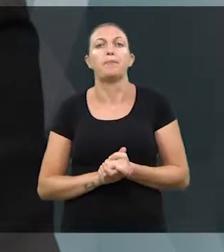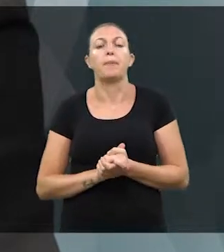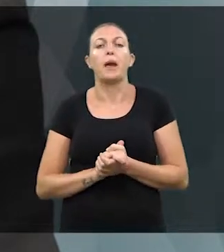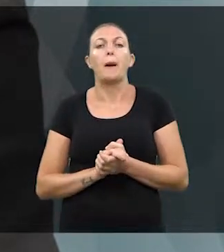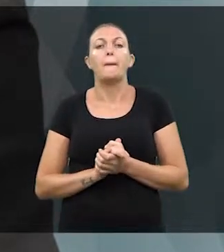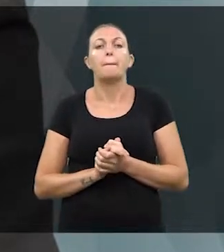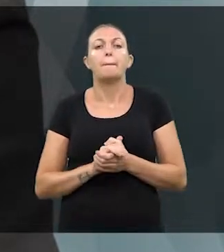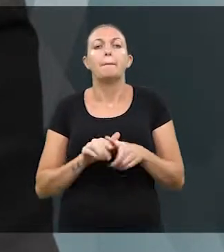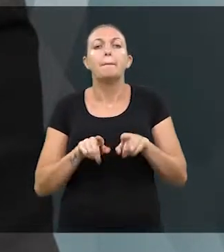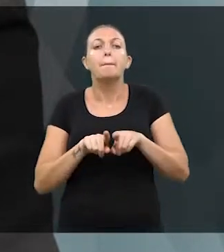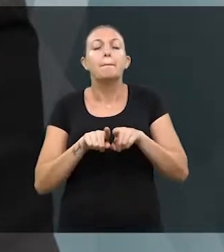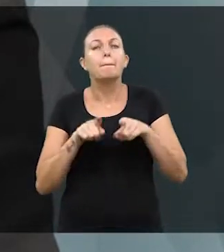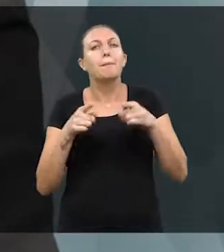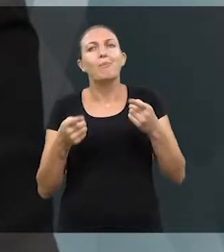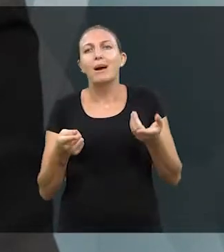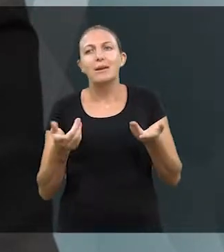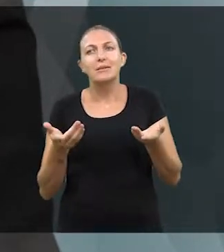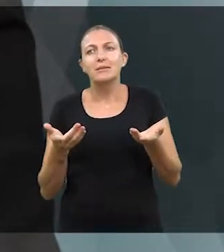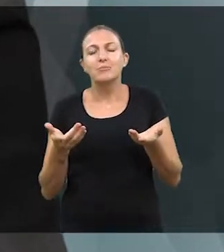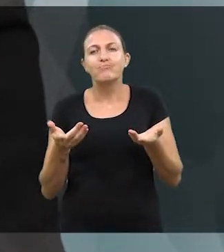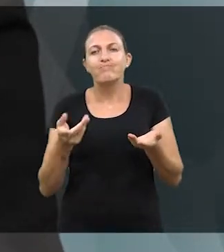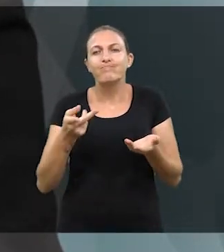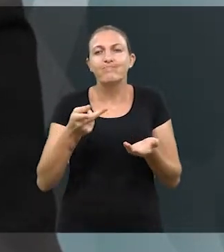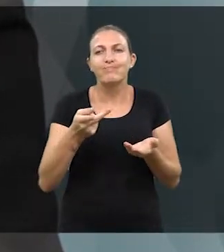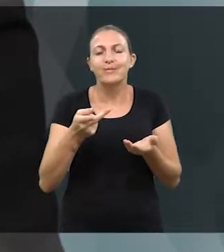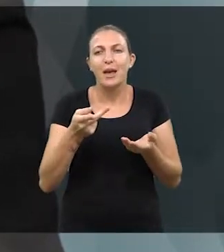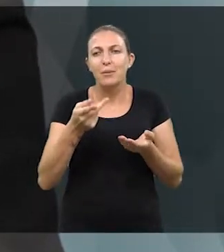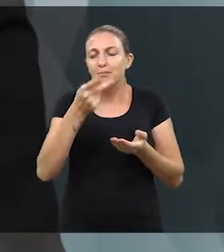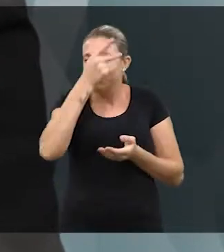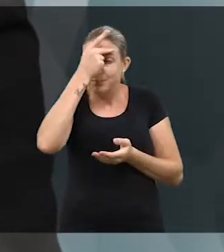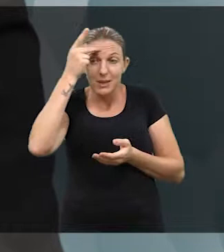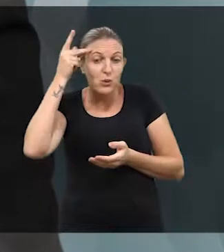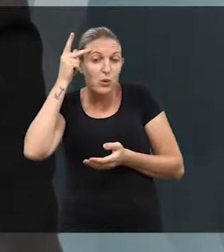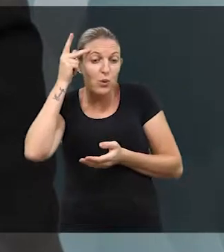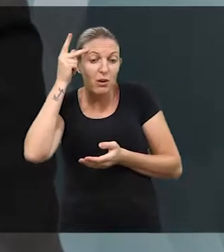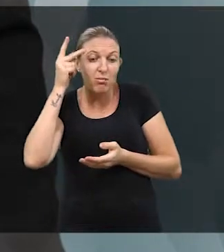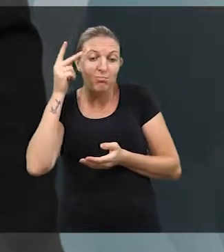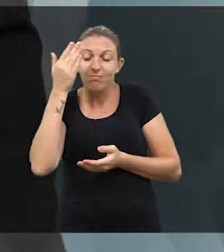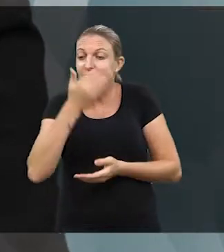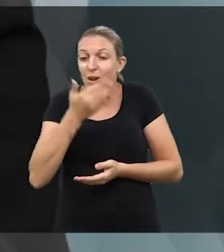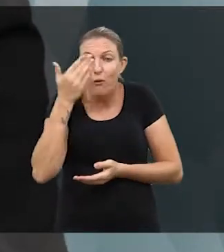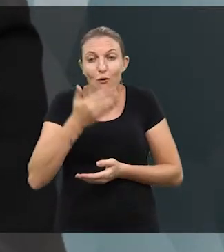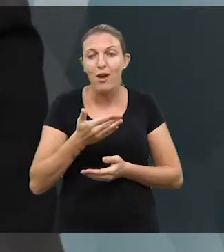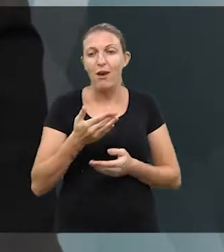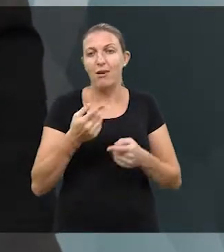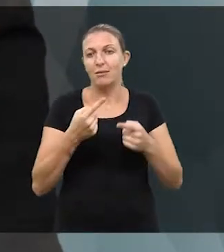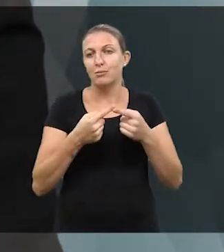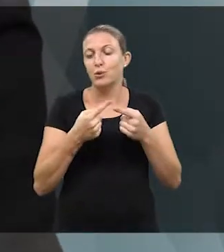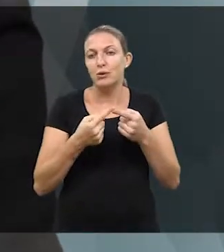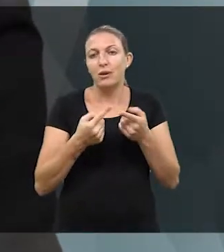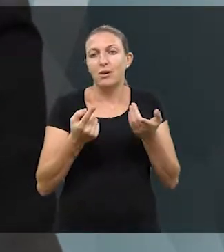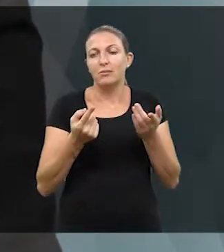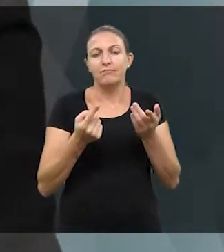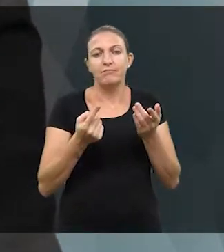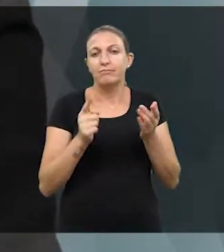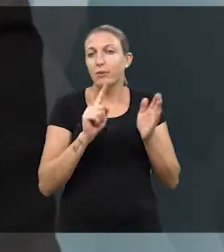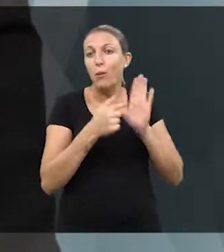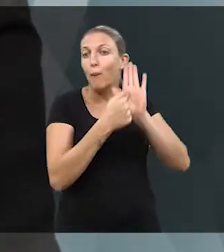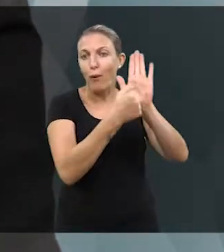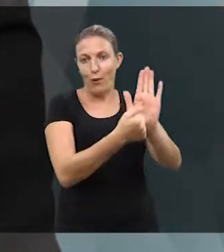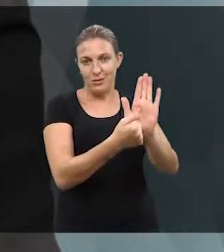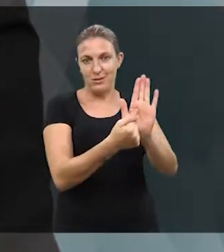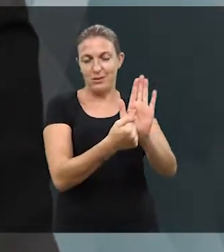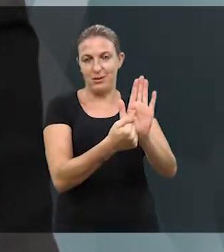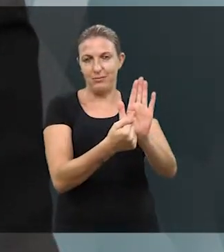isso aí não dá uma a uma mídia né a gente não faz através do facebook enfim se não aparece